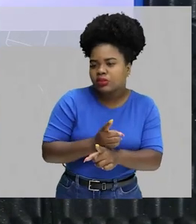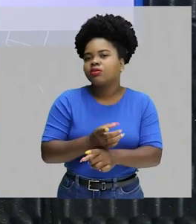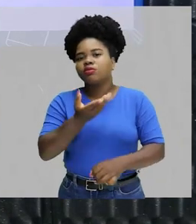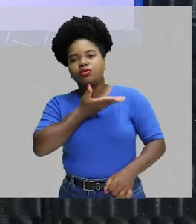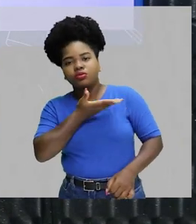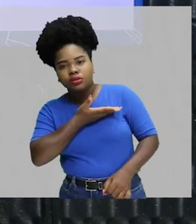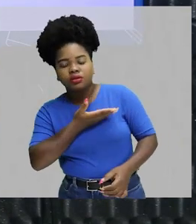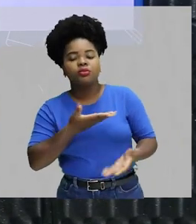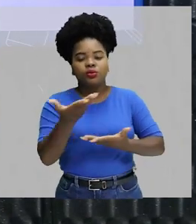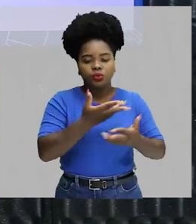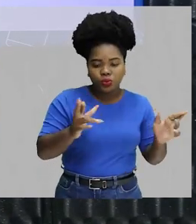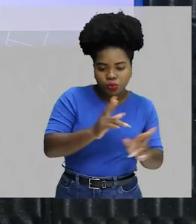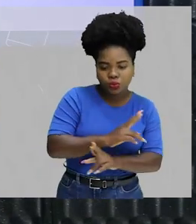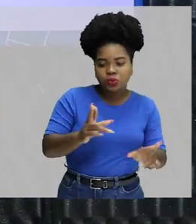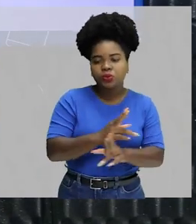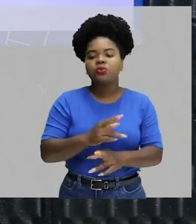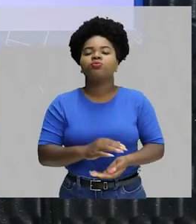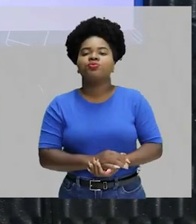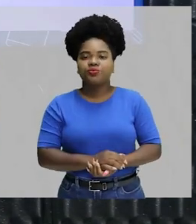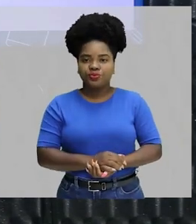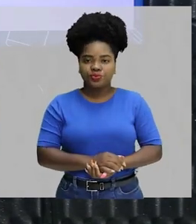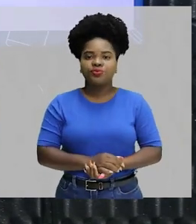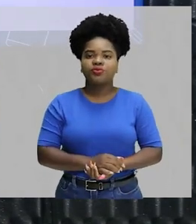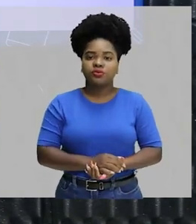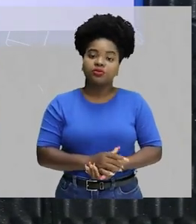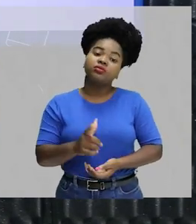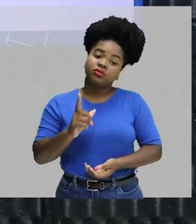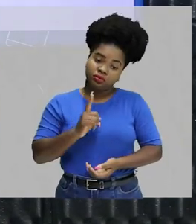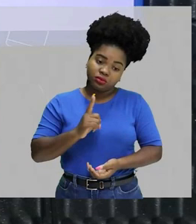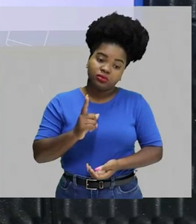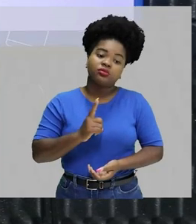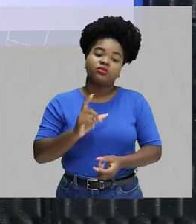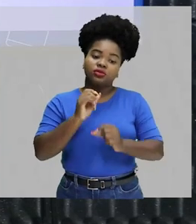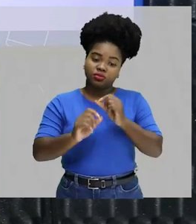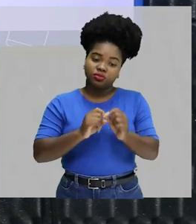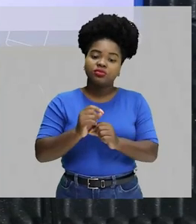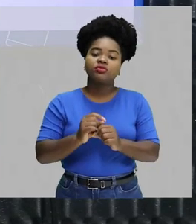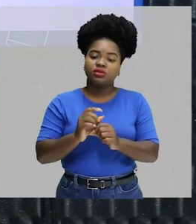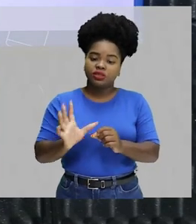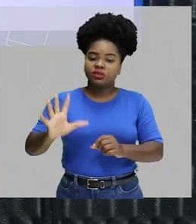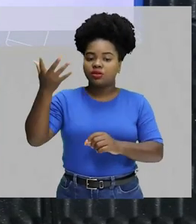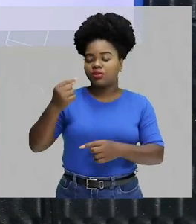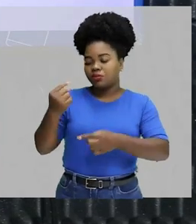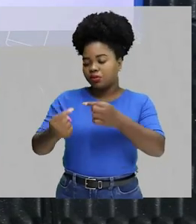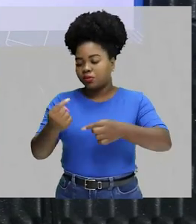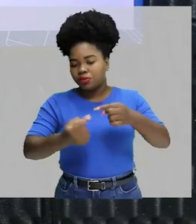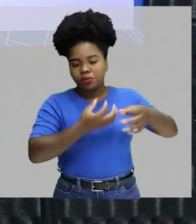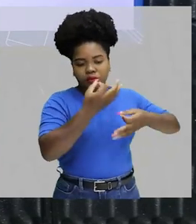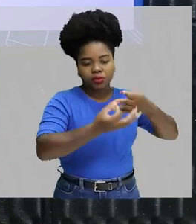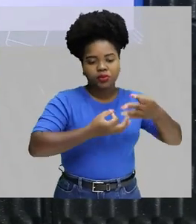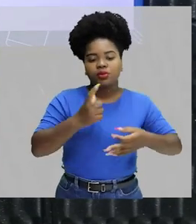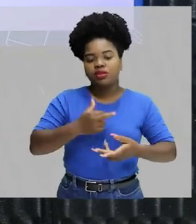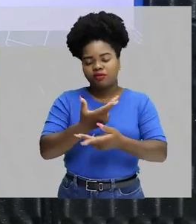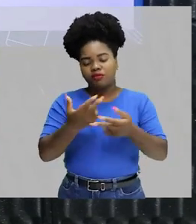né um encontro entre amigos estamos vivendo esse clima aí de debate por quê Porque Existem muitos